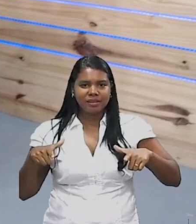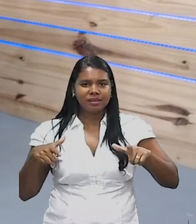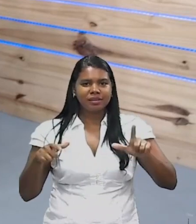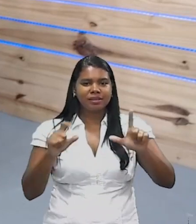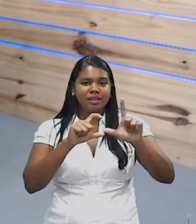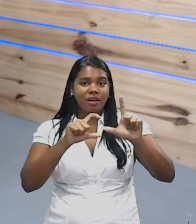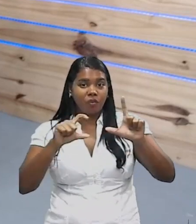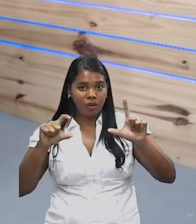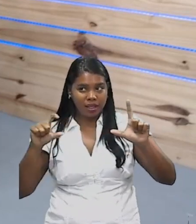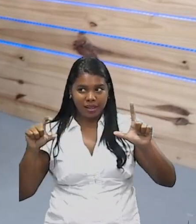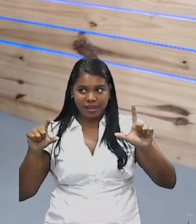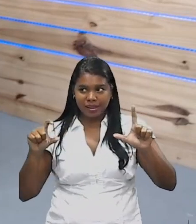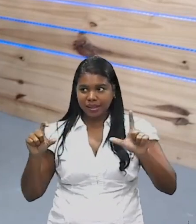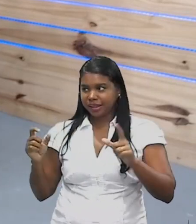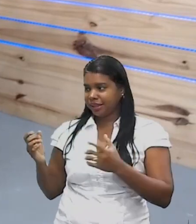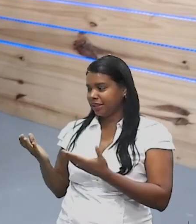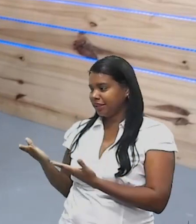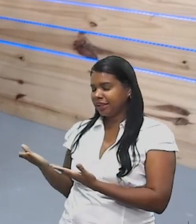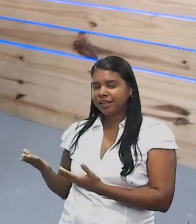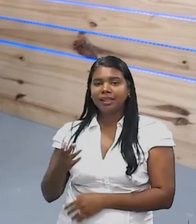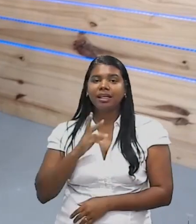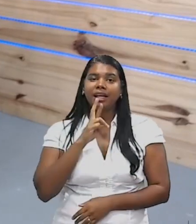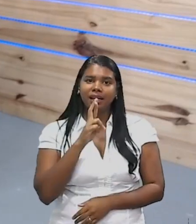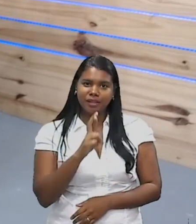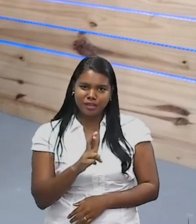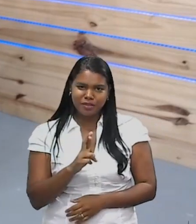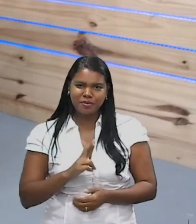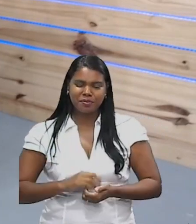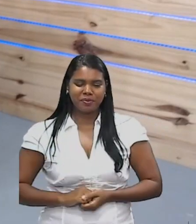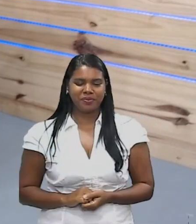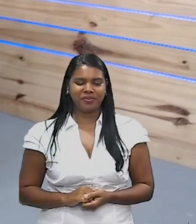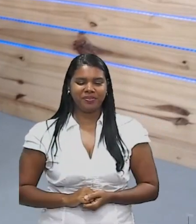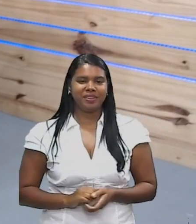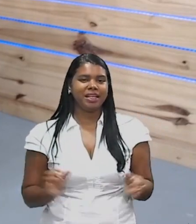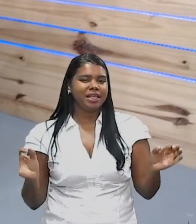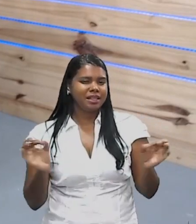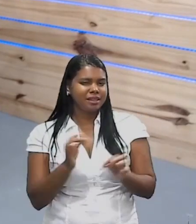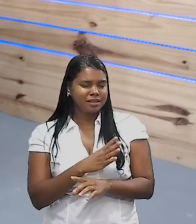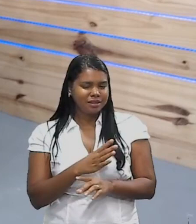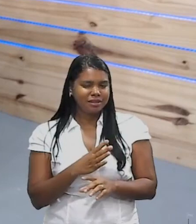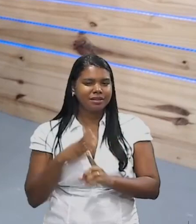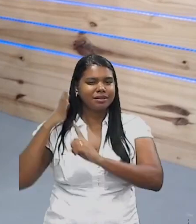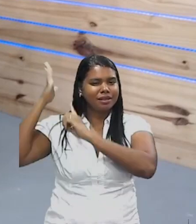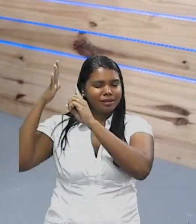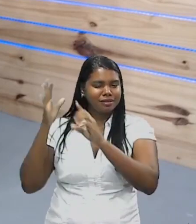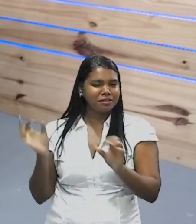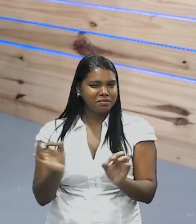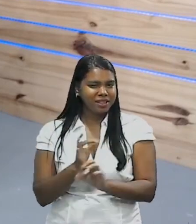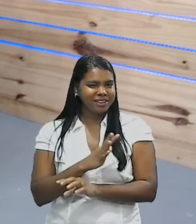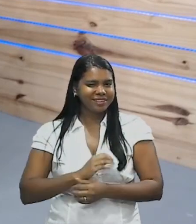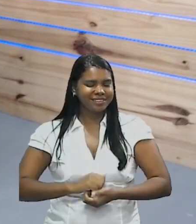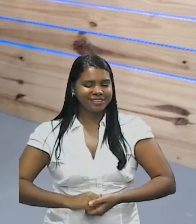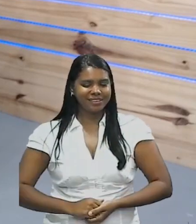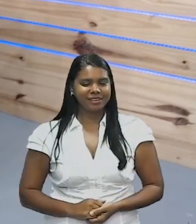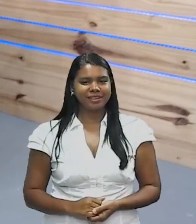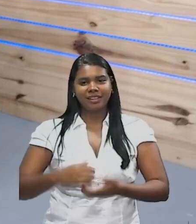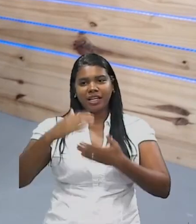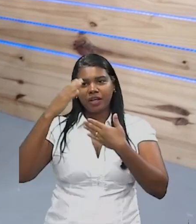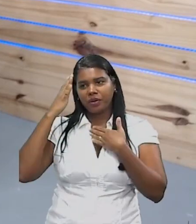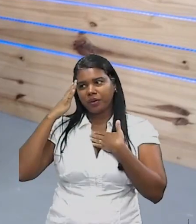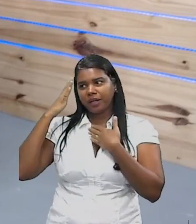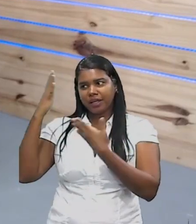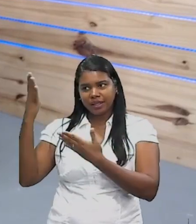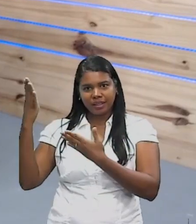frequência está aí embaixo disponível. Se não respondeu, responda, tá certo? Que logo ele será encerrado, você vai perder, tá bom? Quero agradecer